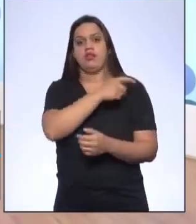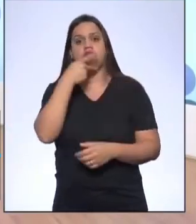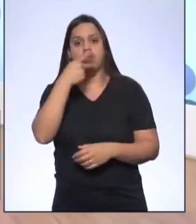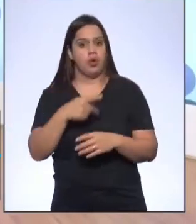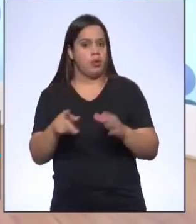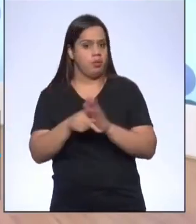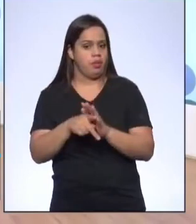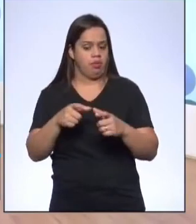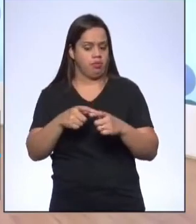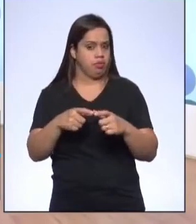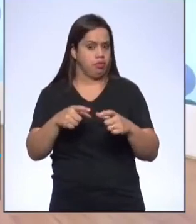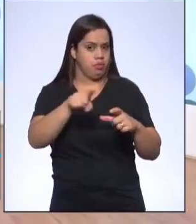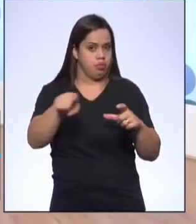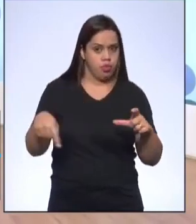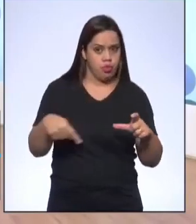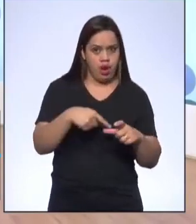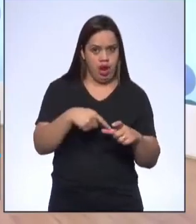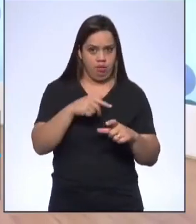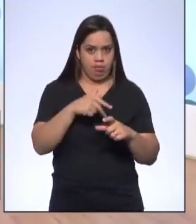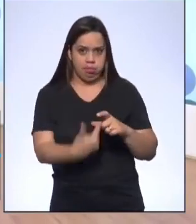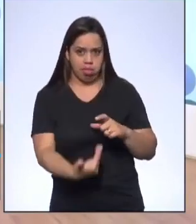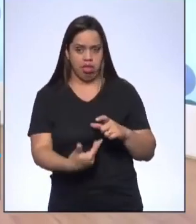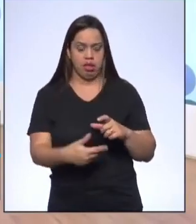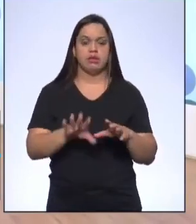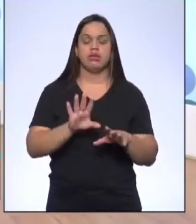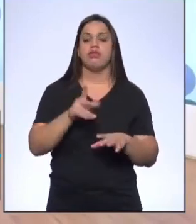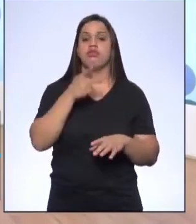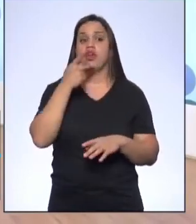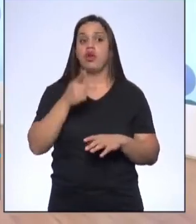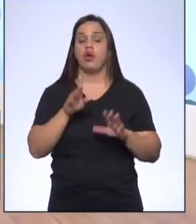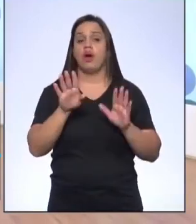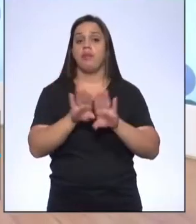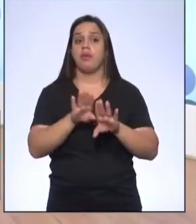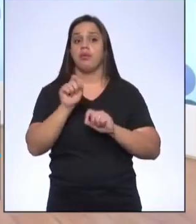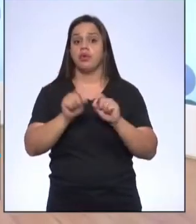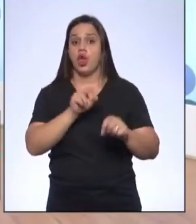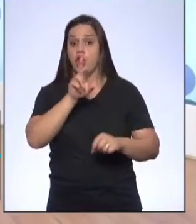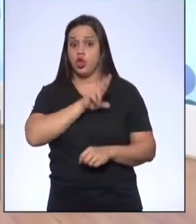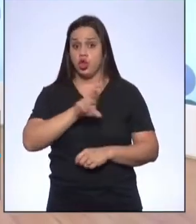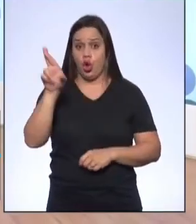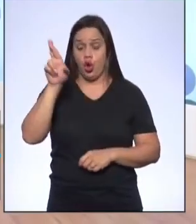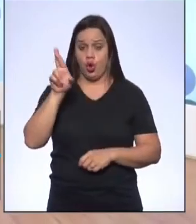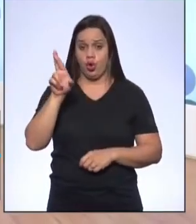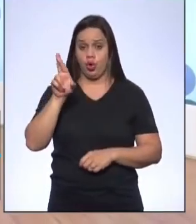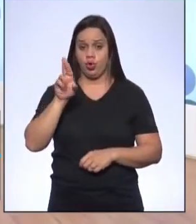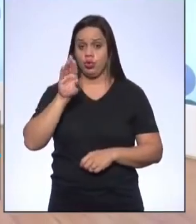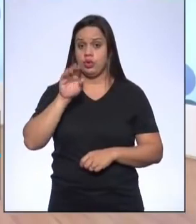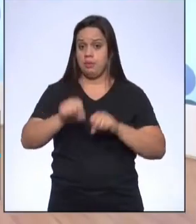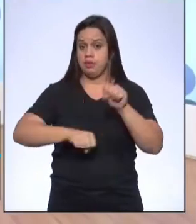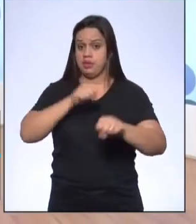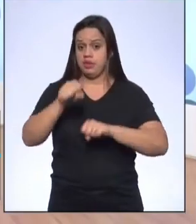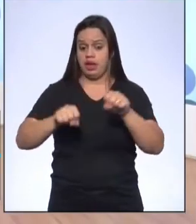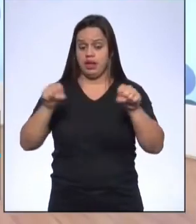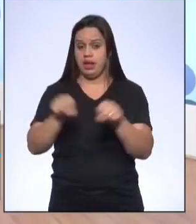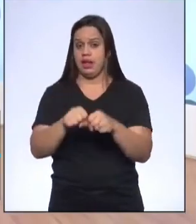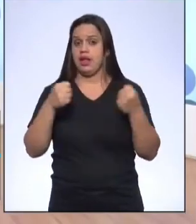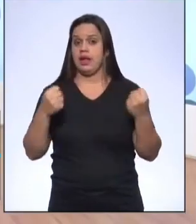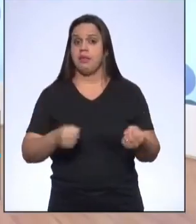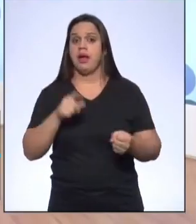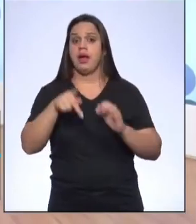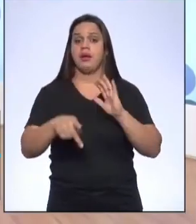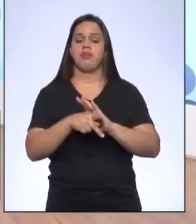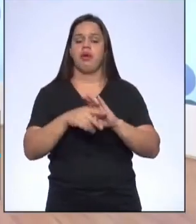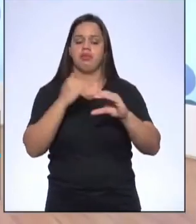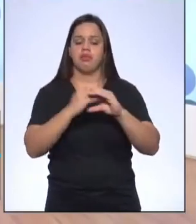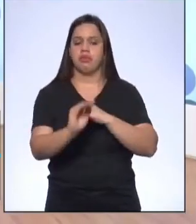mais uma coisinha. Olha, o Vitor Hugo acabou de responder. O dono da bike quebrada é o emissor, mas ele colocou aí, bike quebrada. Bike